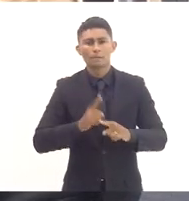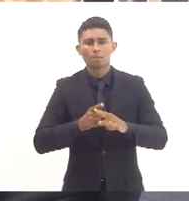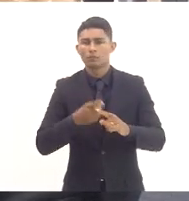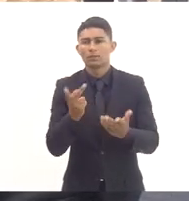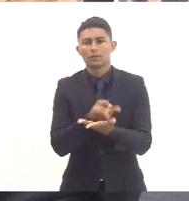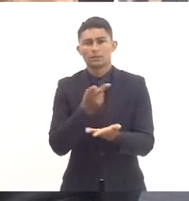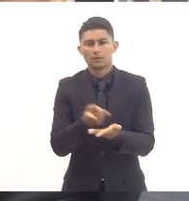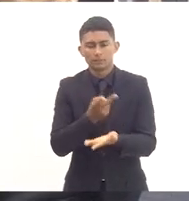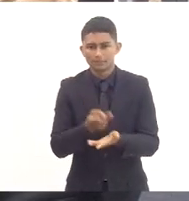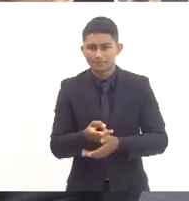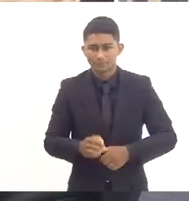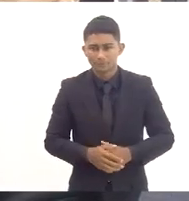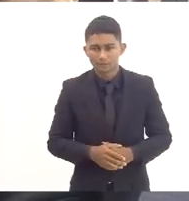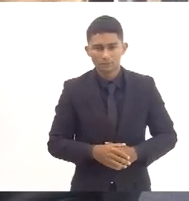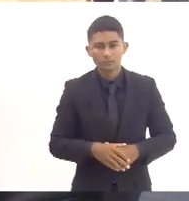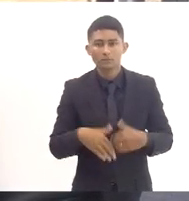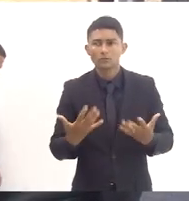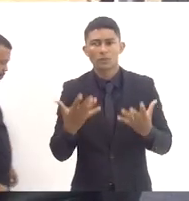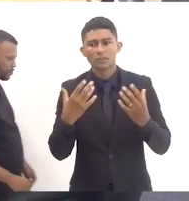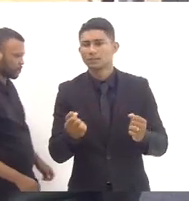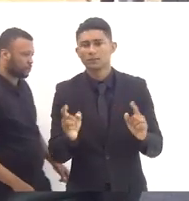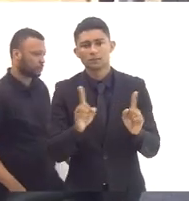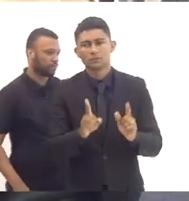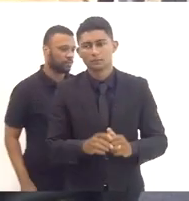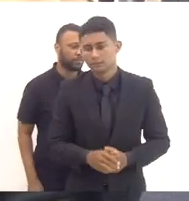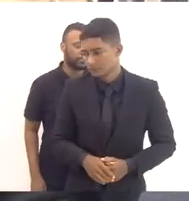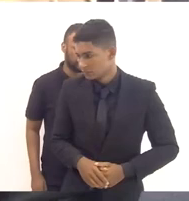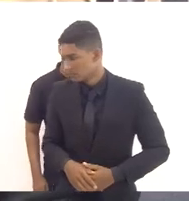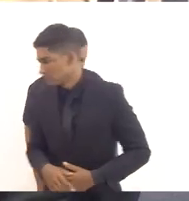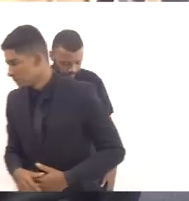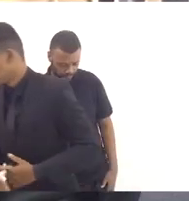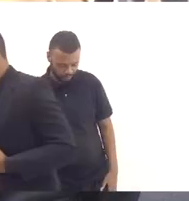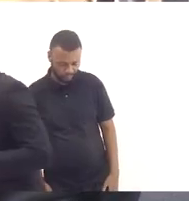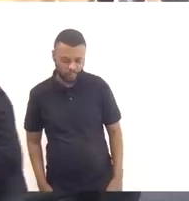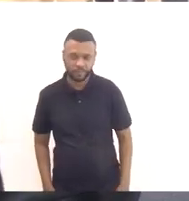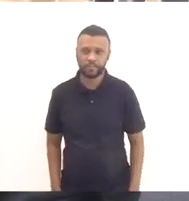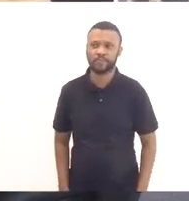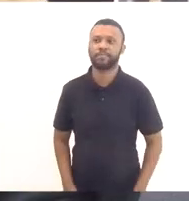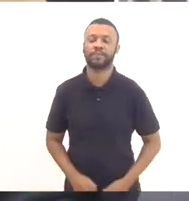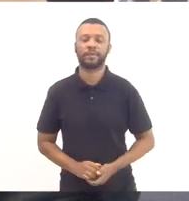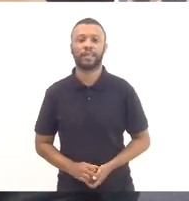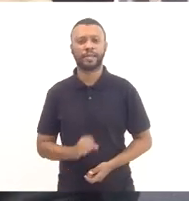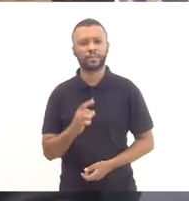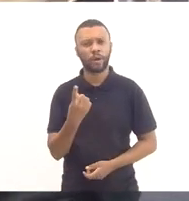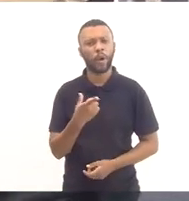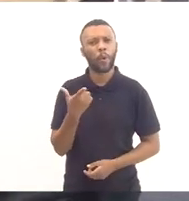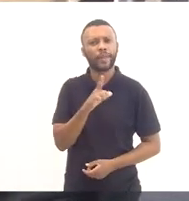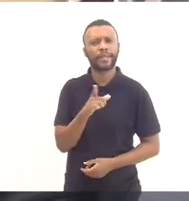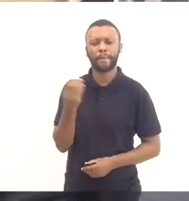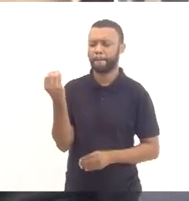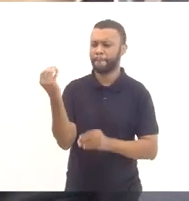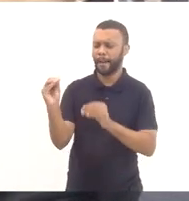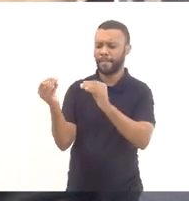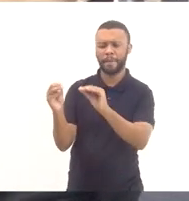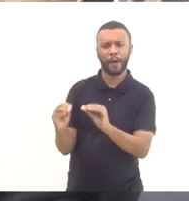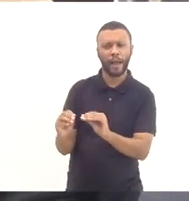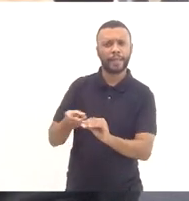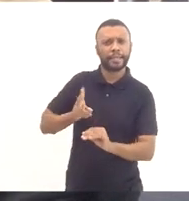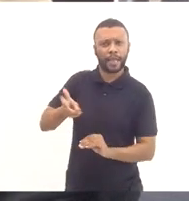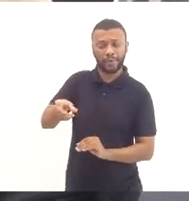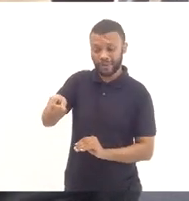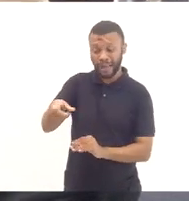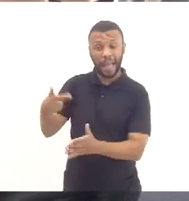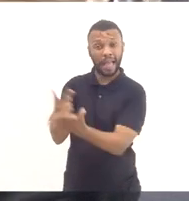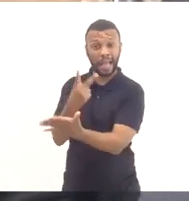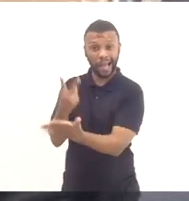errado então é a gente aceitar o errado como certo então se a gente ficar preenchendo isso sempre aquilo que errado vai virar certo então